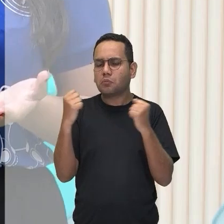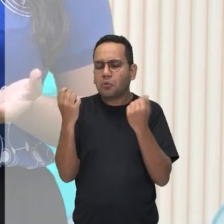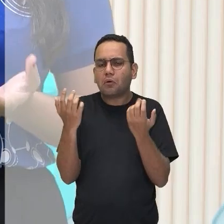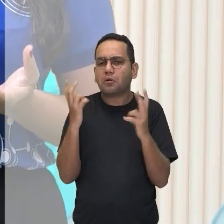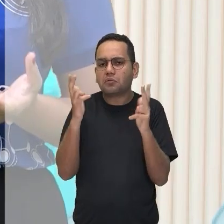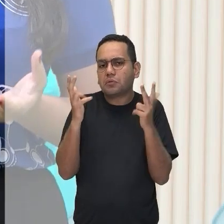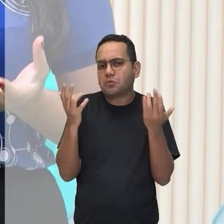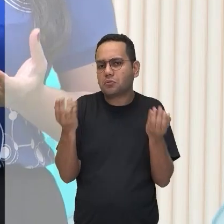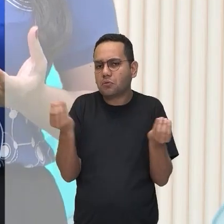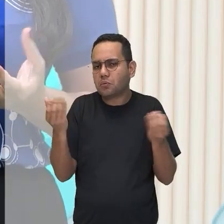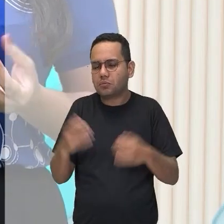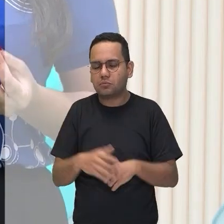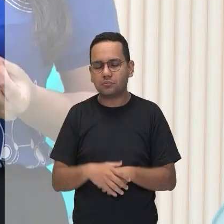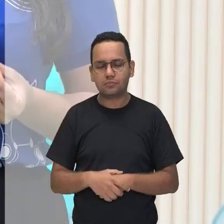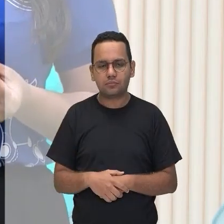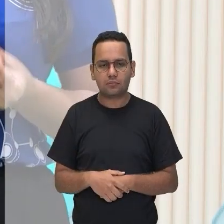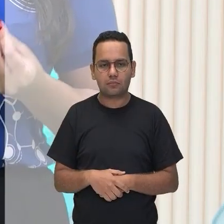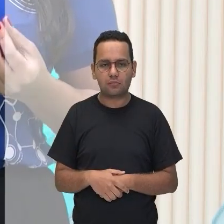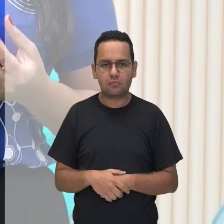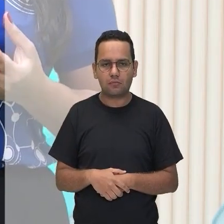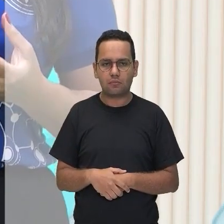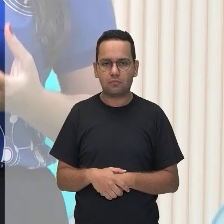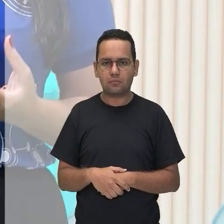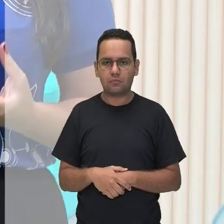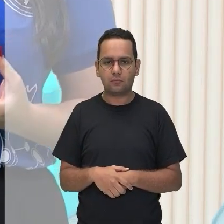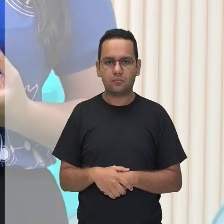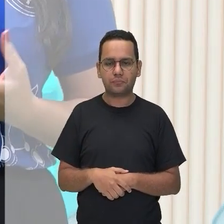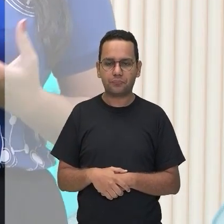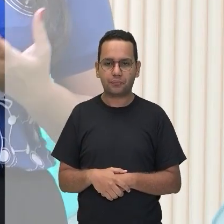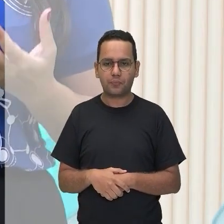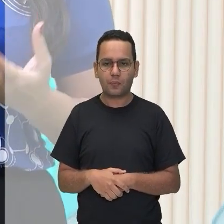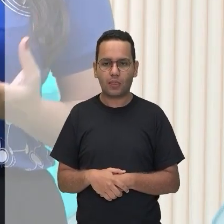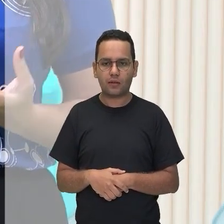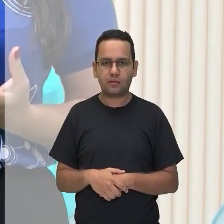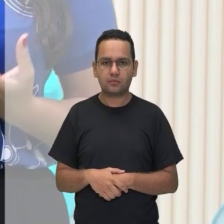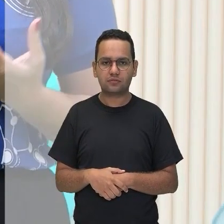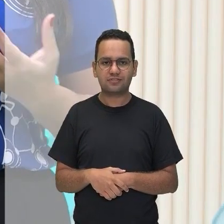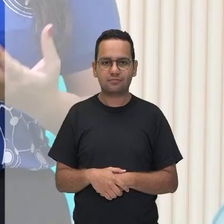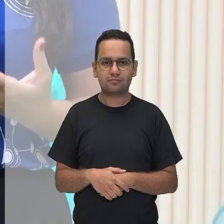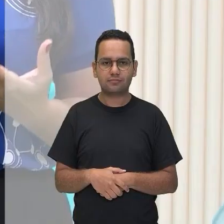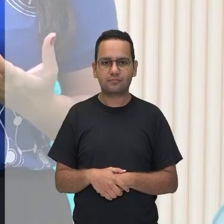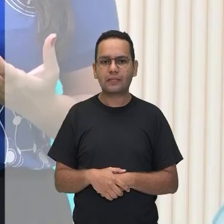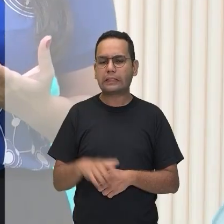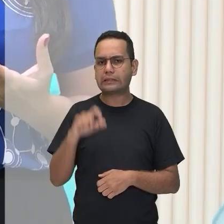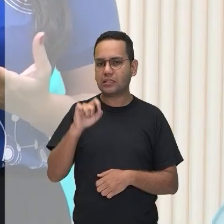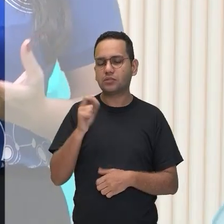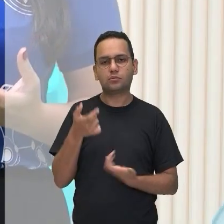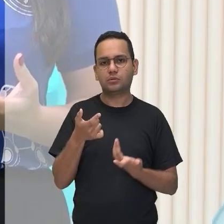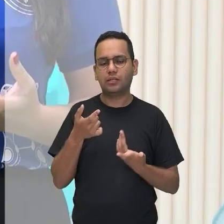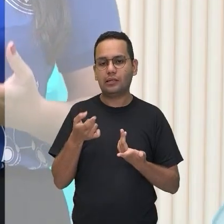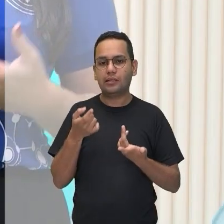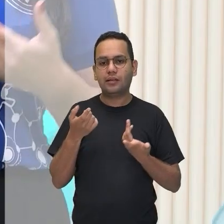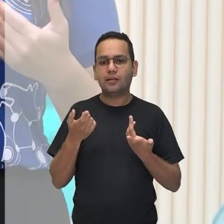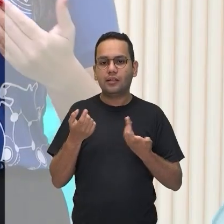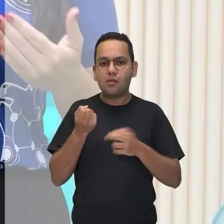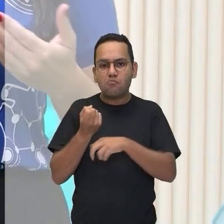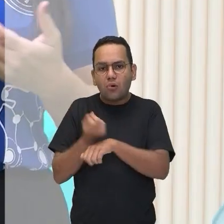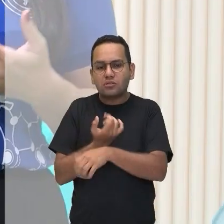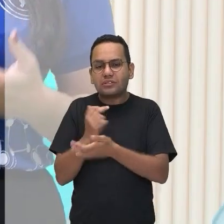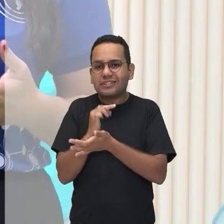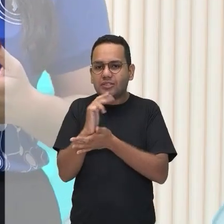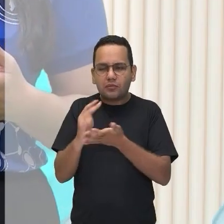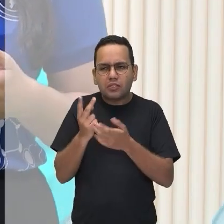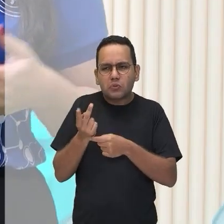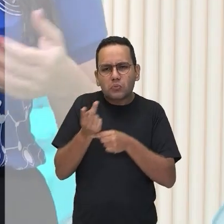esse questionamento, a gente começa aqui com a questão da busca por emoções diferentes, né? A gente está ali na